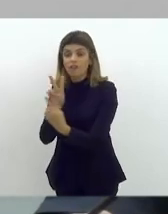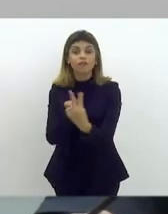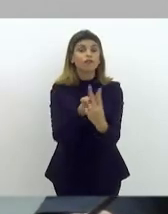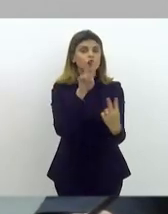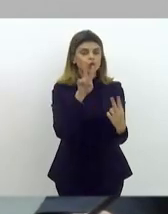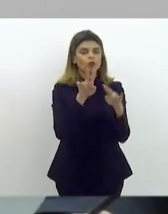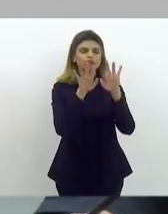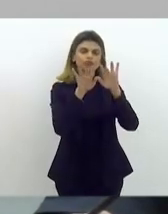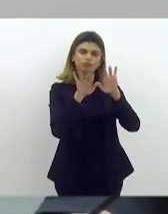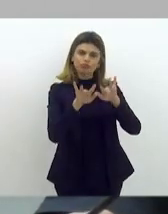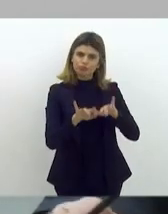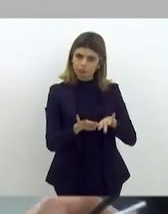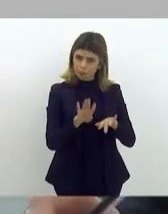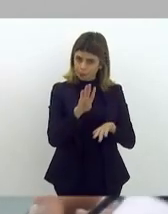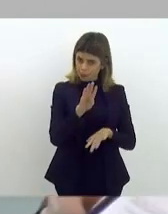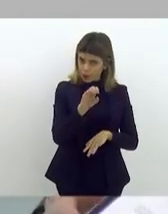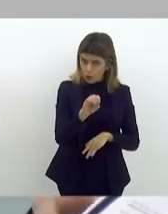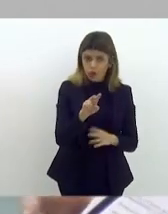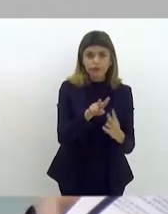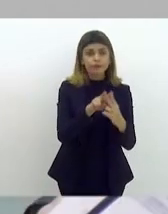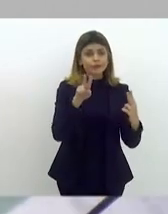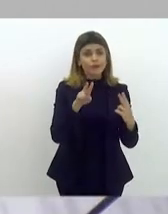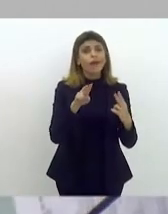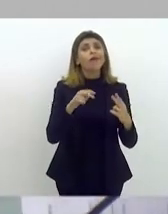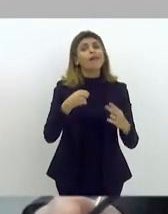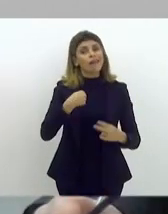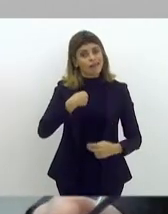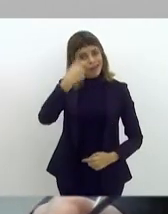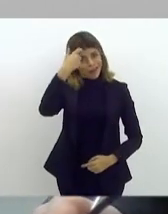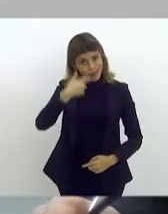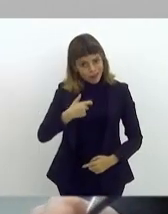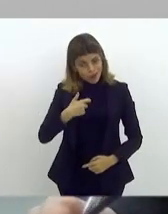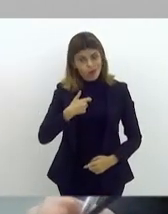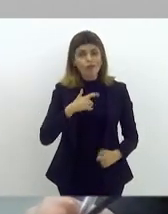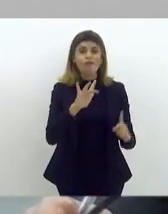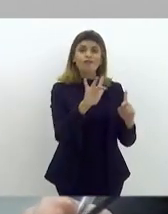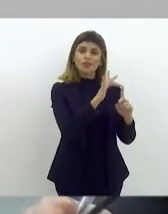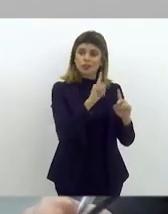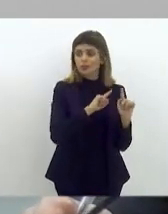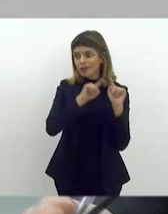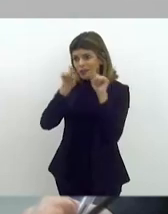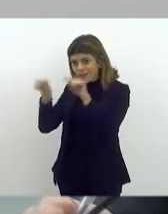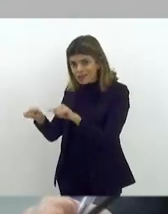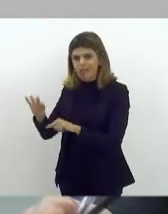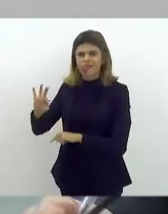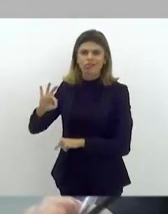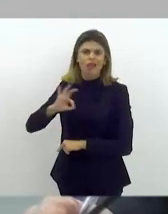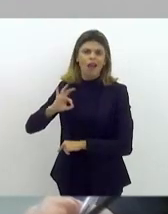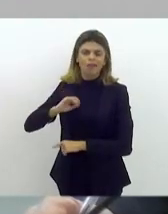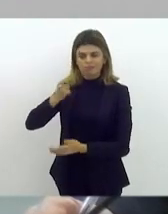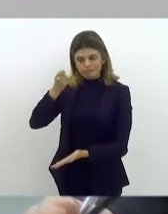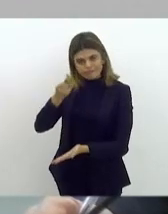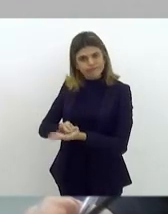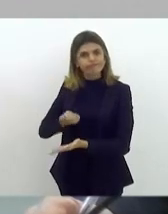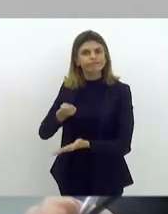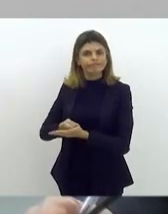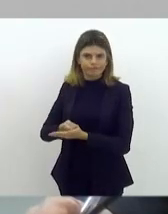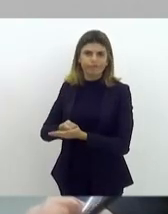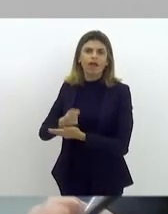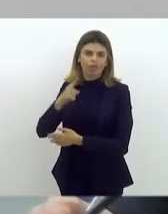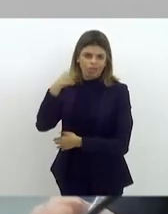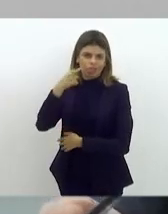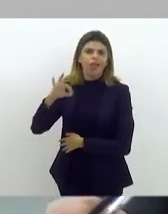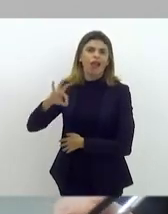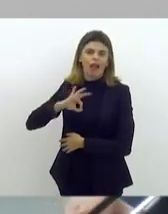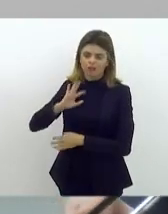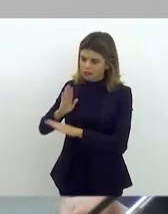depois que fazem ser registro virtual a vítima precisa ir até uma delegacia né ela faz Na verdade uma prévia no registro virtual Mas